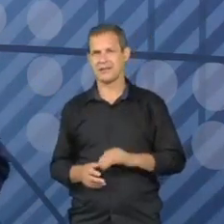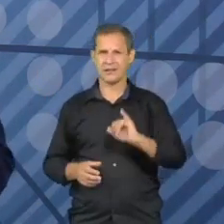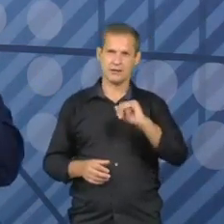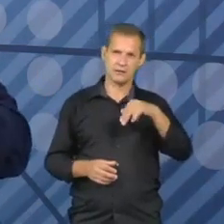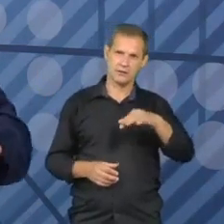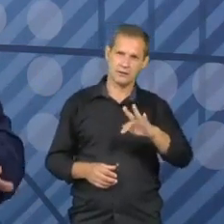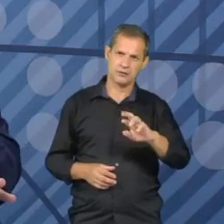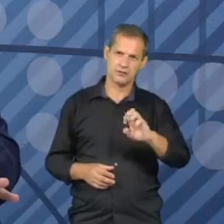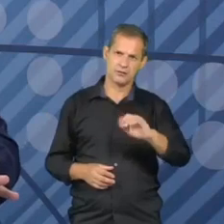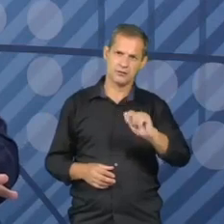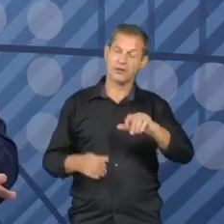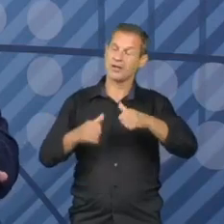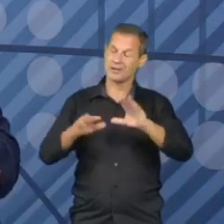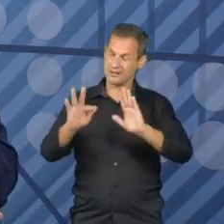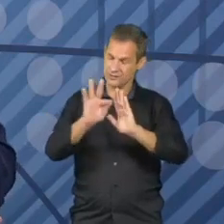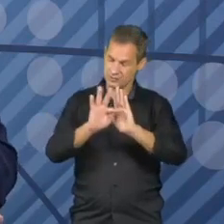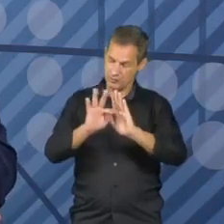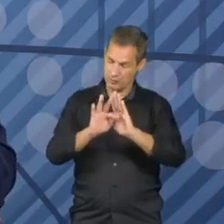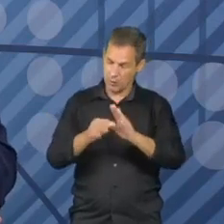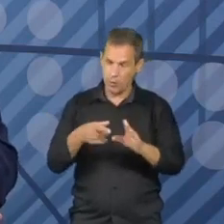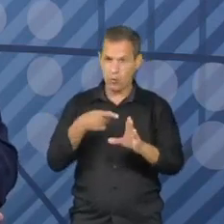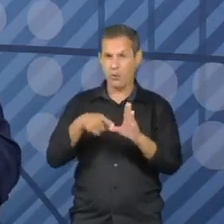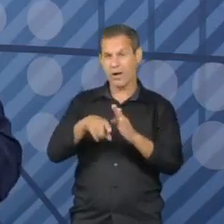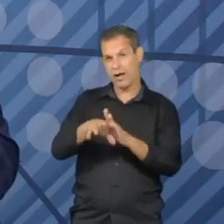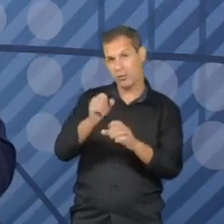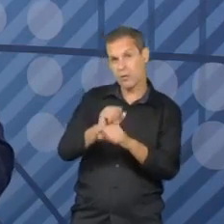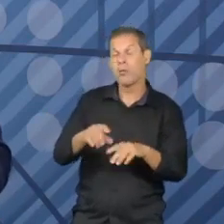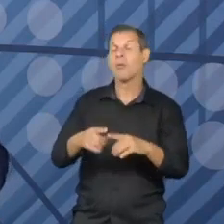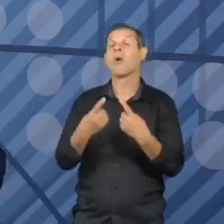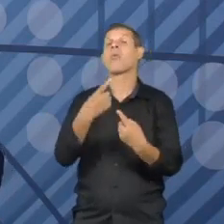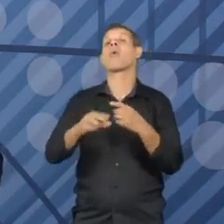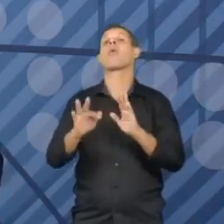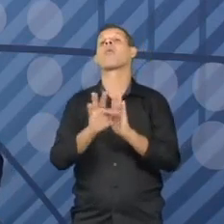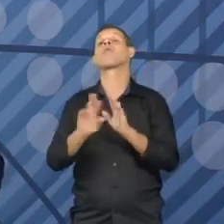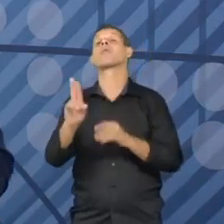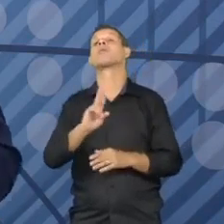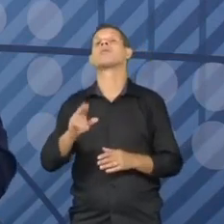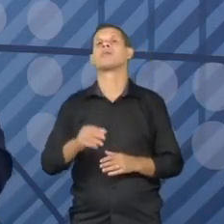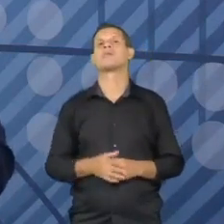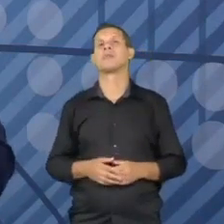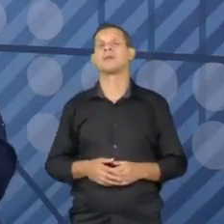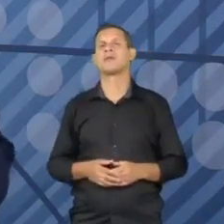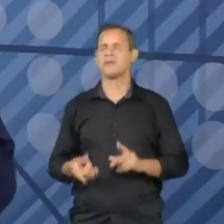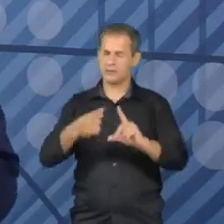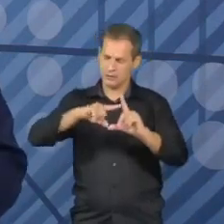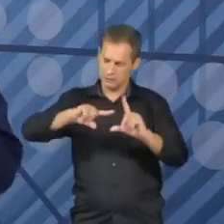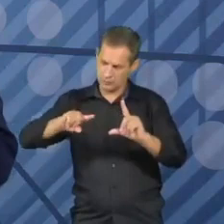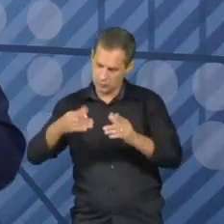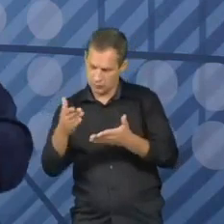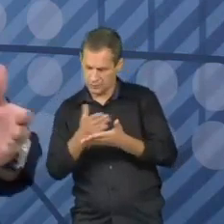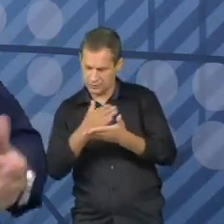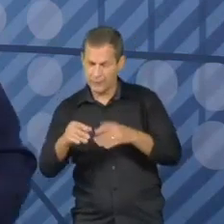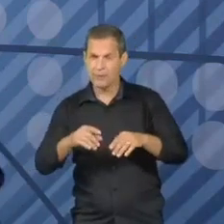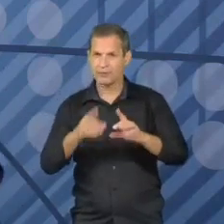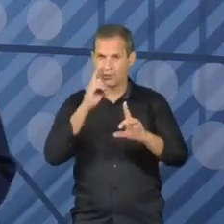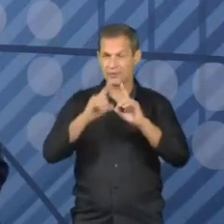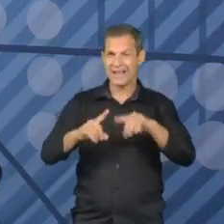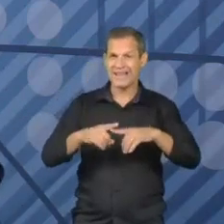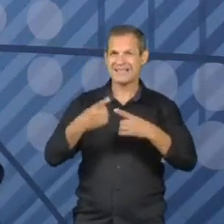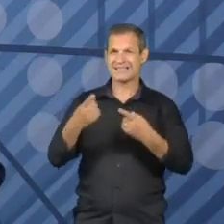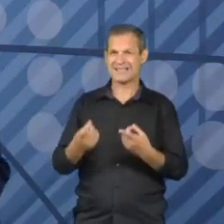inferencial. Essa seria a forma com a probabilidade. Mas qual seria a fórmula utilizando a curva de distribuição e aí com dados